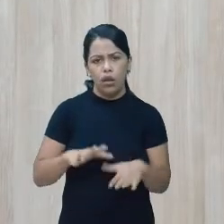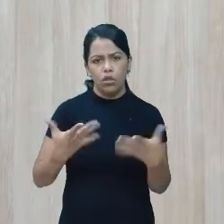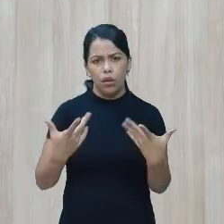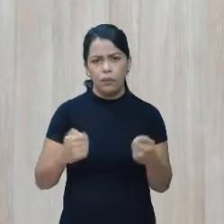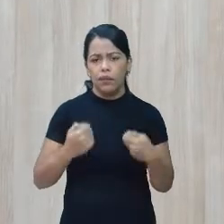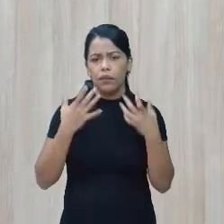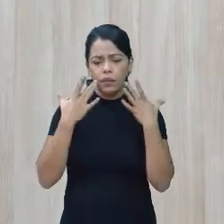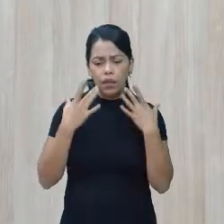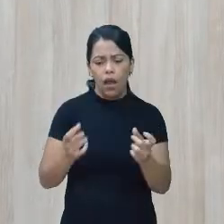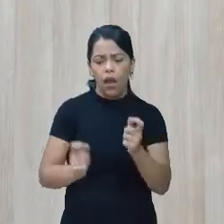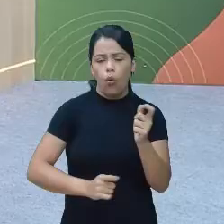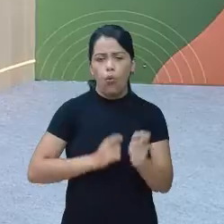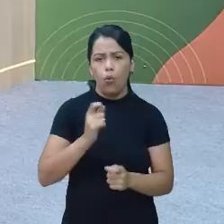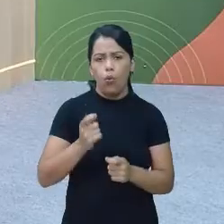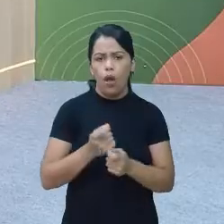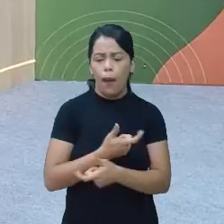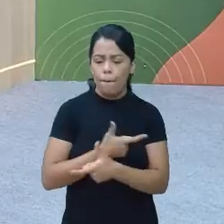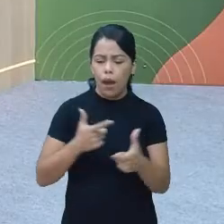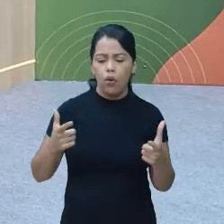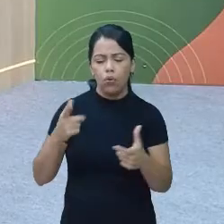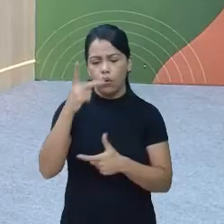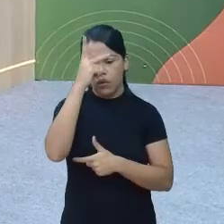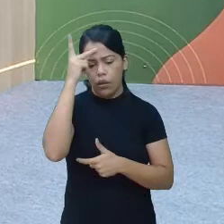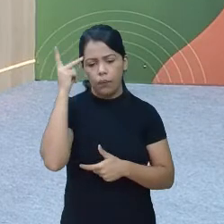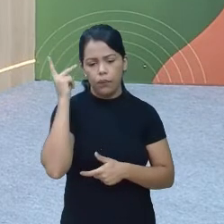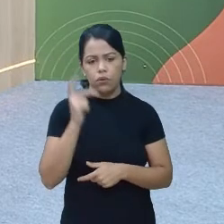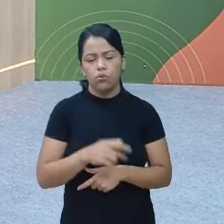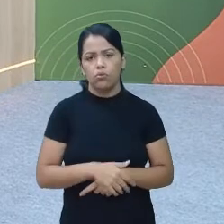gente, grande parte das pessoas que foram